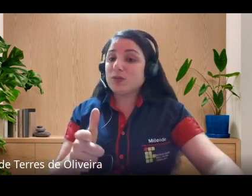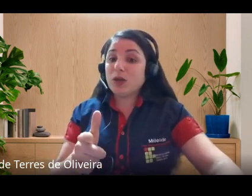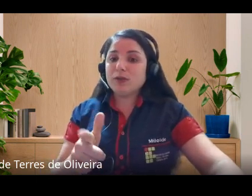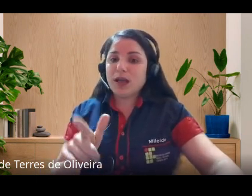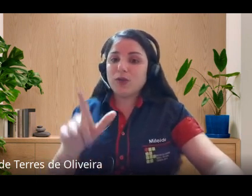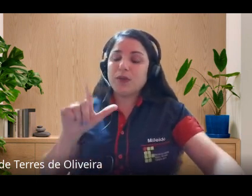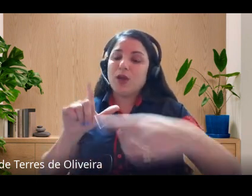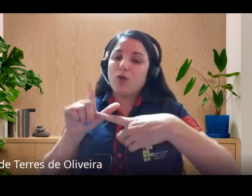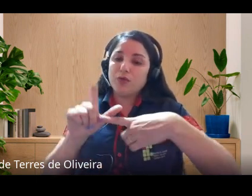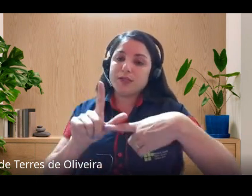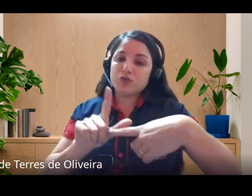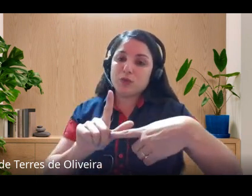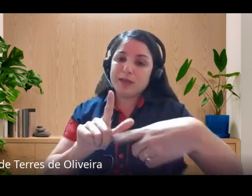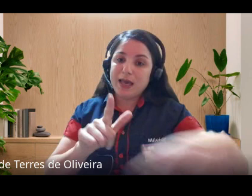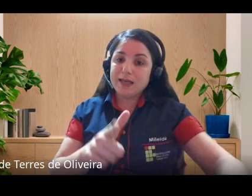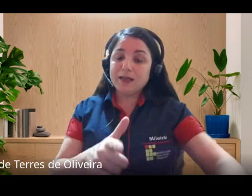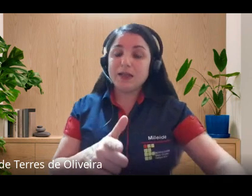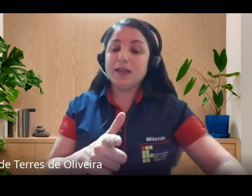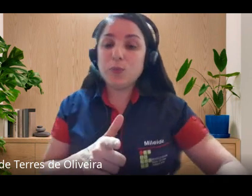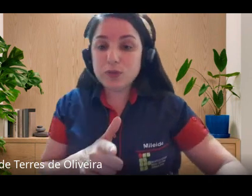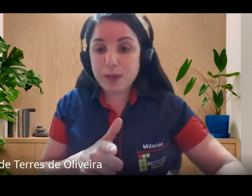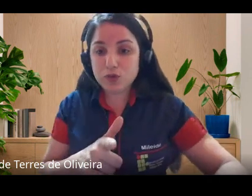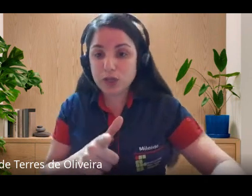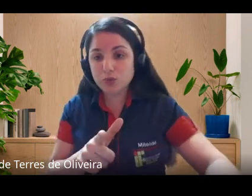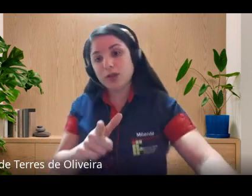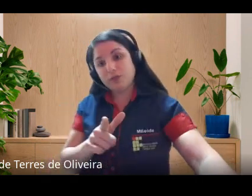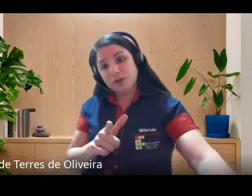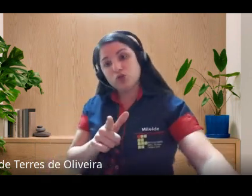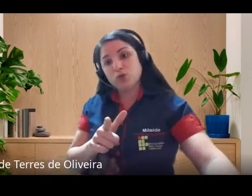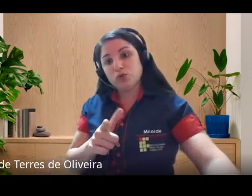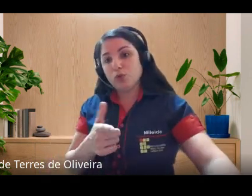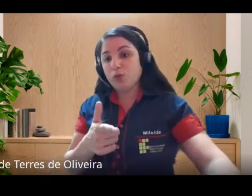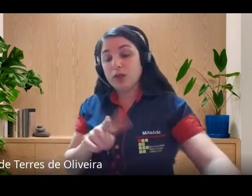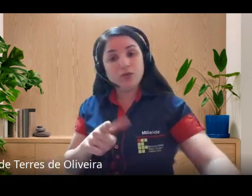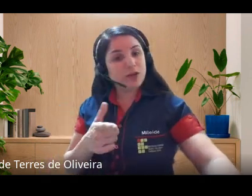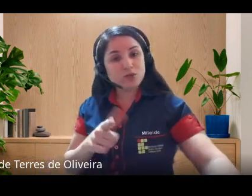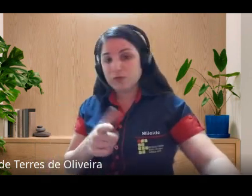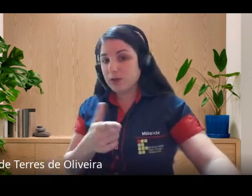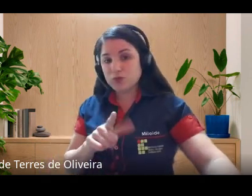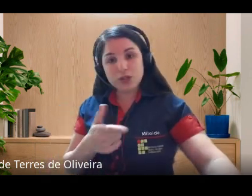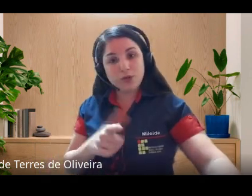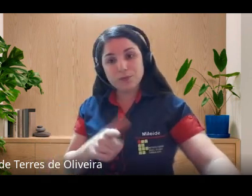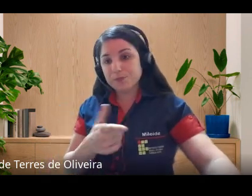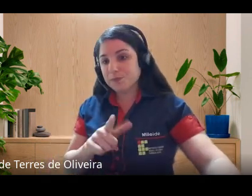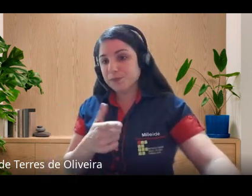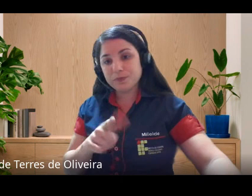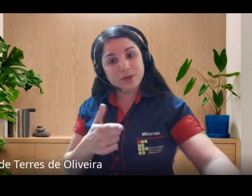dizer que eu não tenho, configuração de mão em L, no meu espaço neutro, que é na frente do meu tronco, e eu faço o movimento de